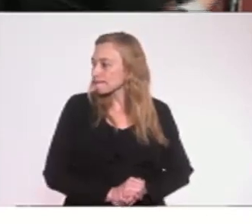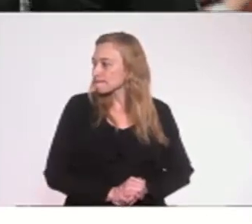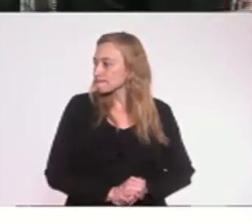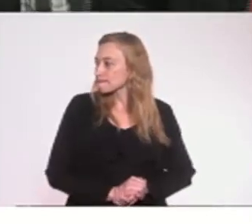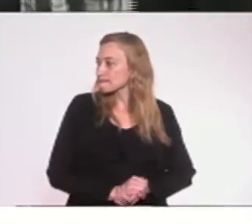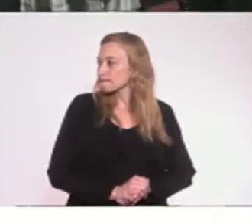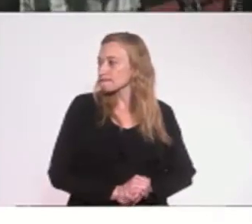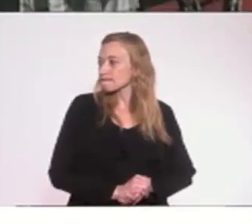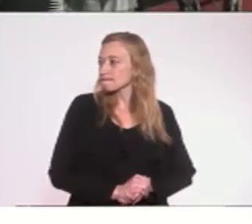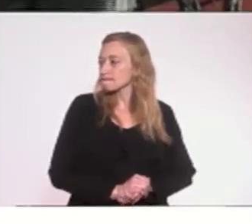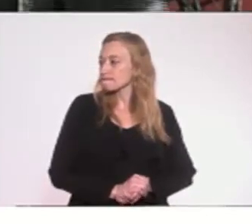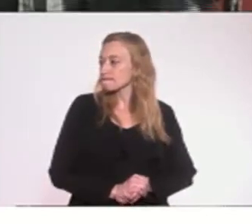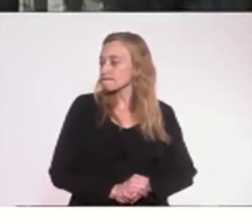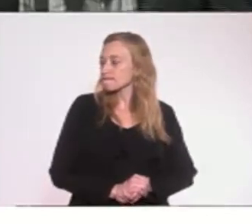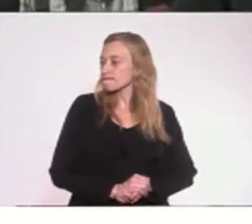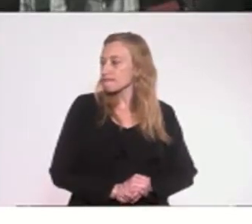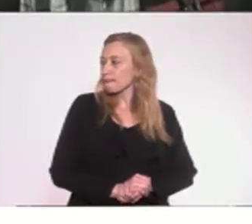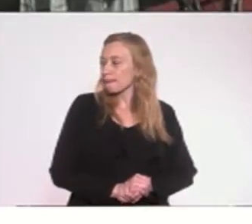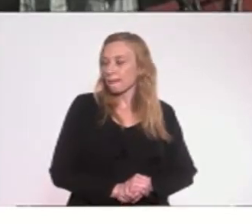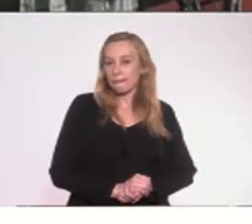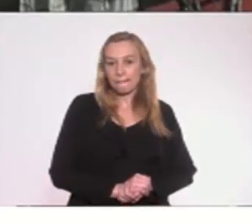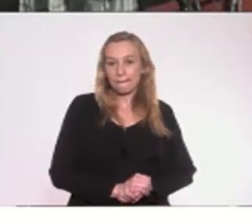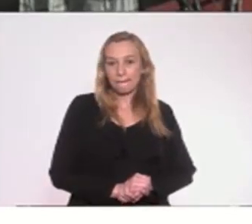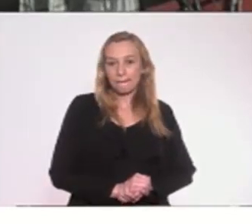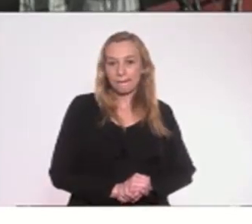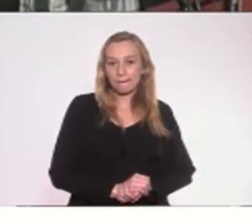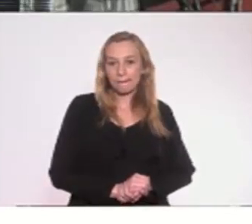Mandou fazer essa plaquinha de 10 pratas cada uma.